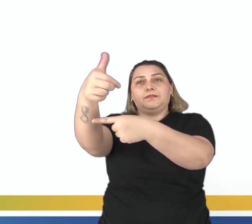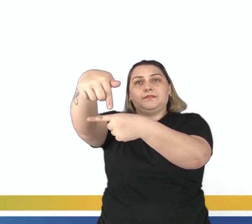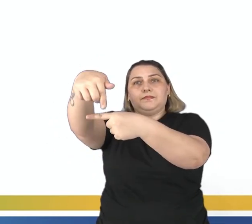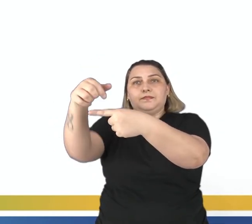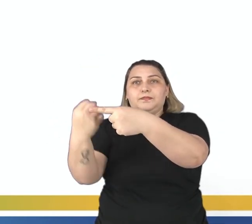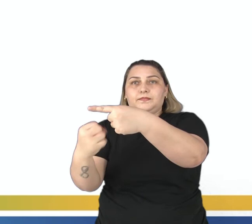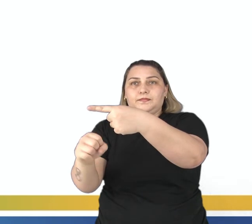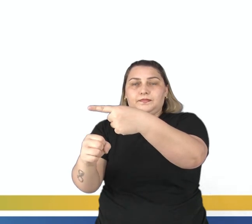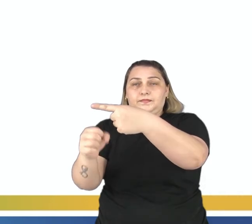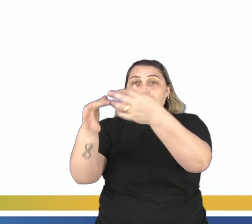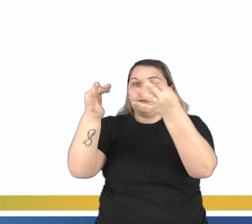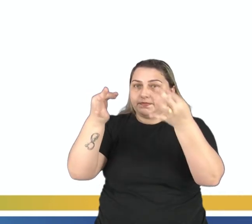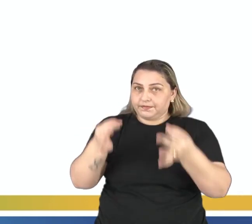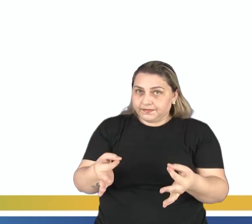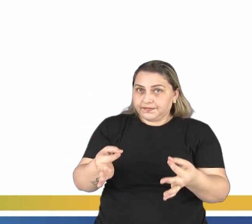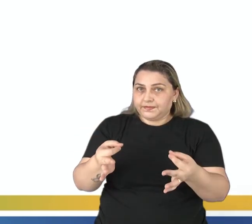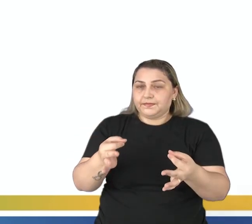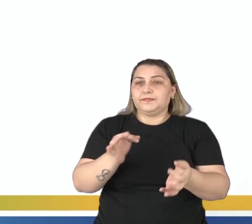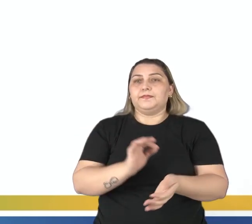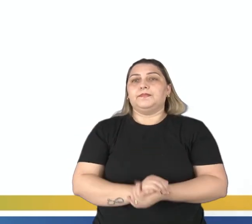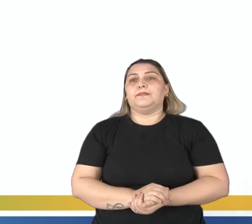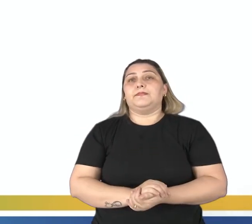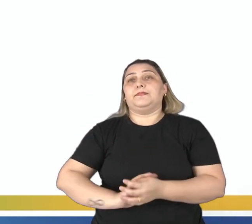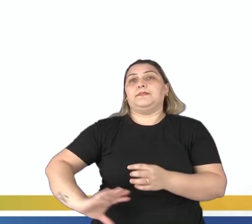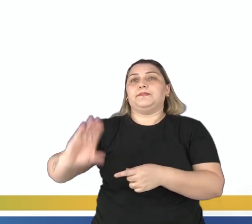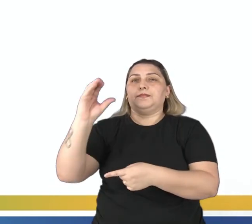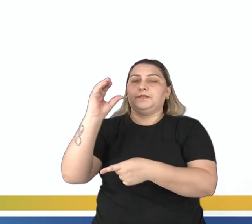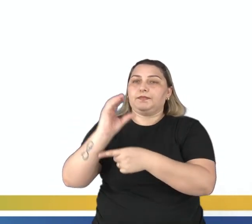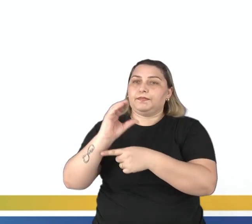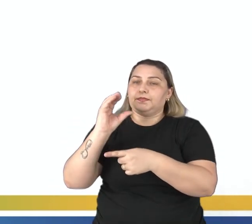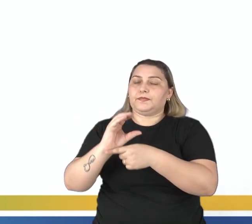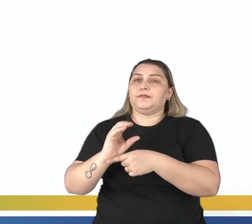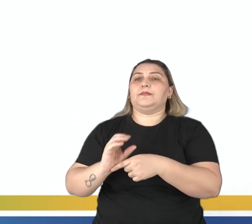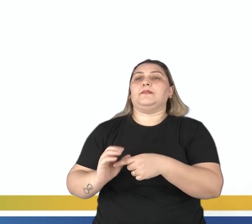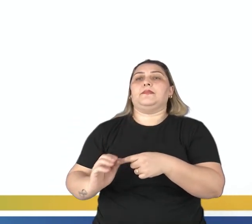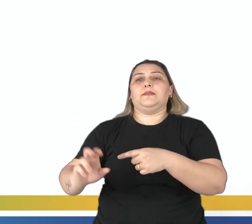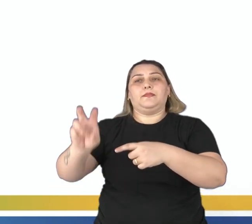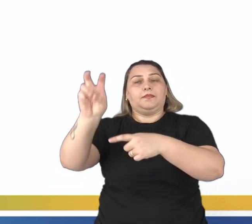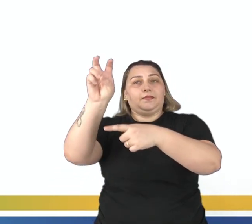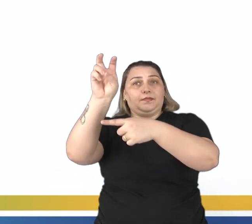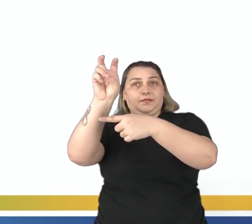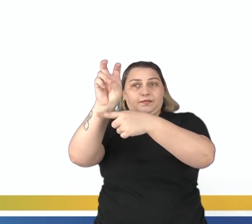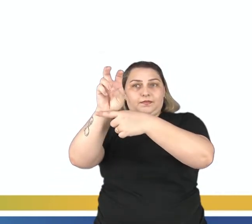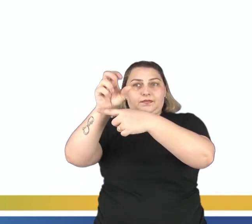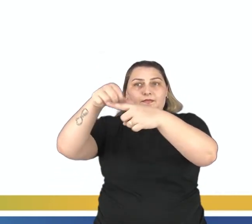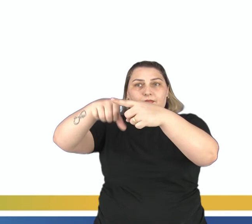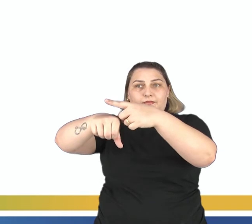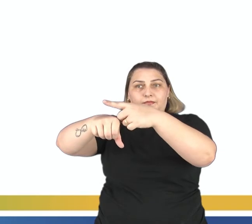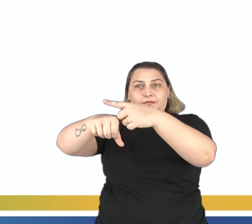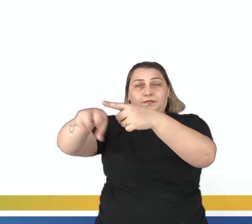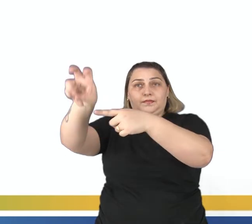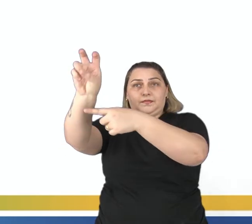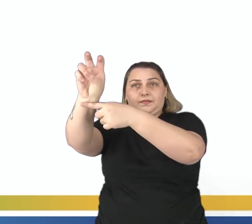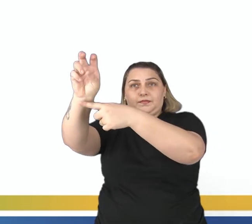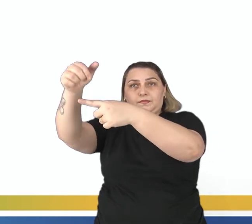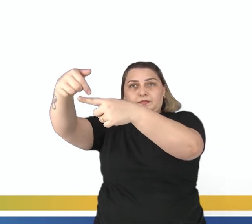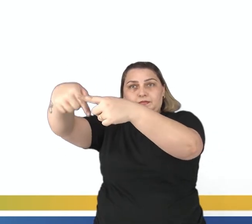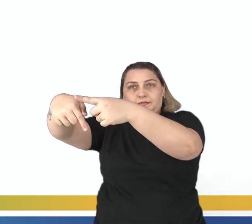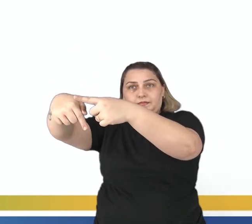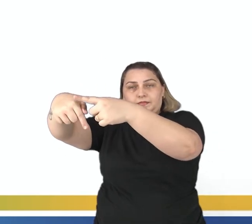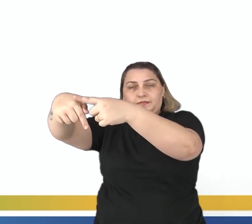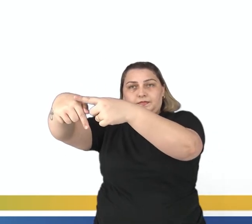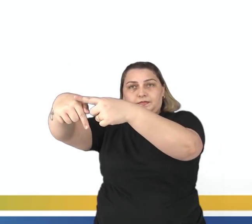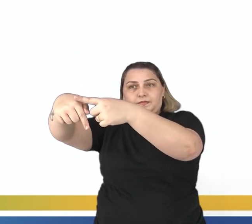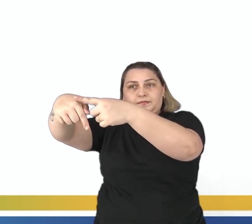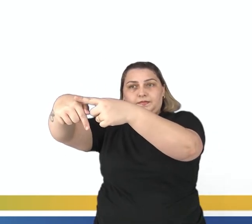que 7/8. Beleza? C. Nós temos a fração 5/9 e a